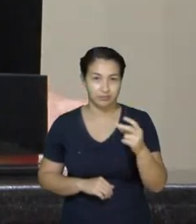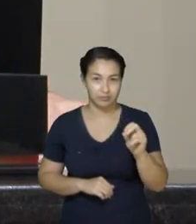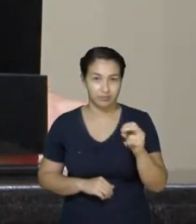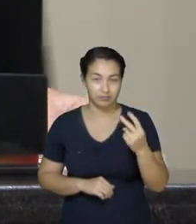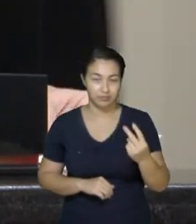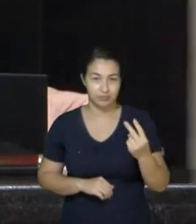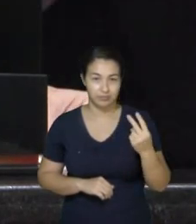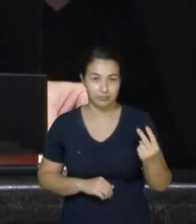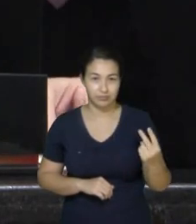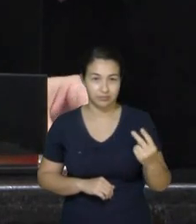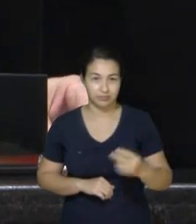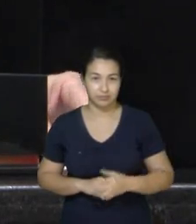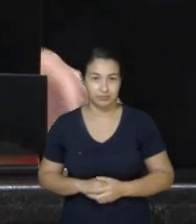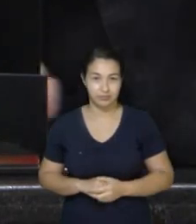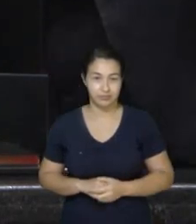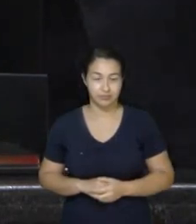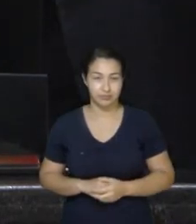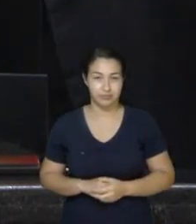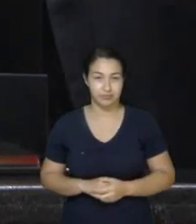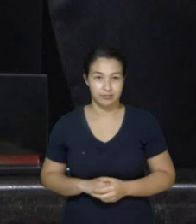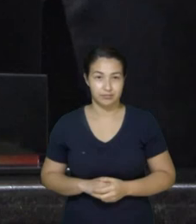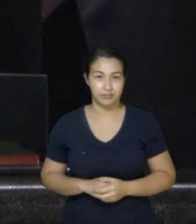014.2/2022.